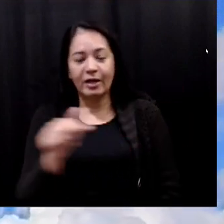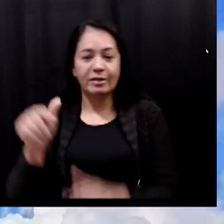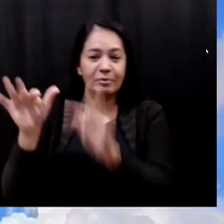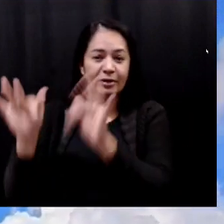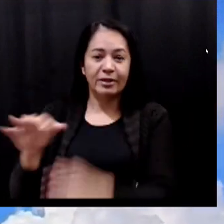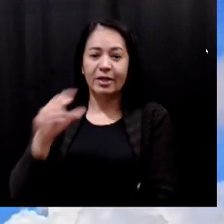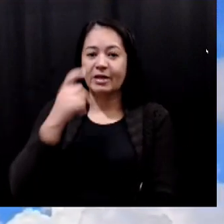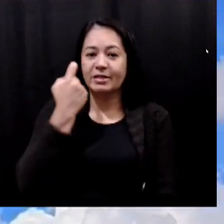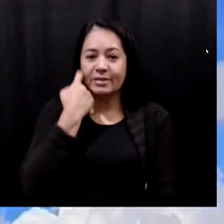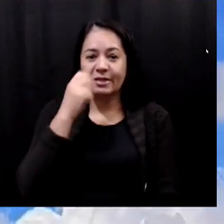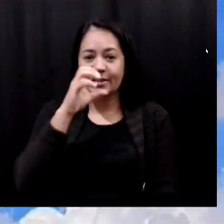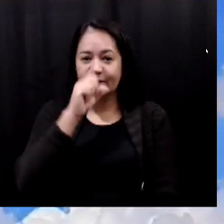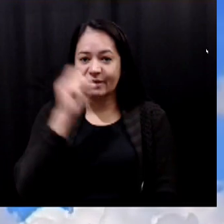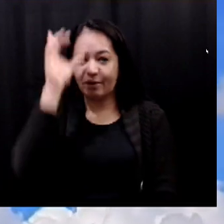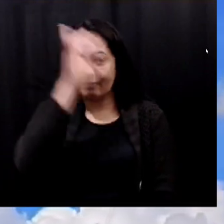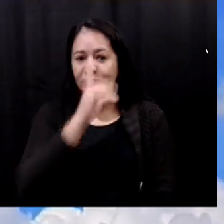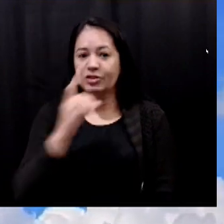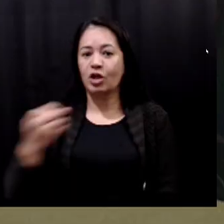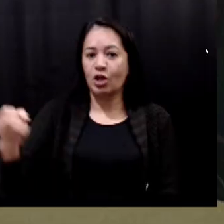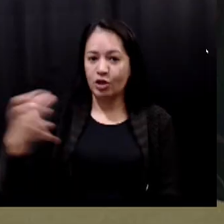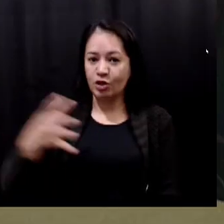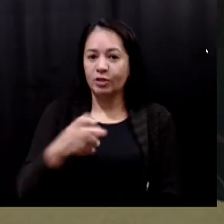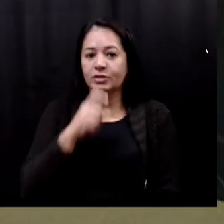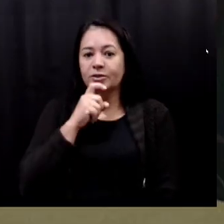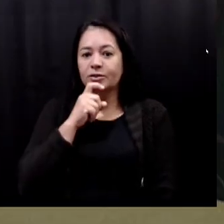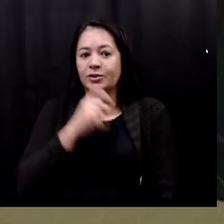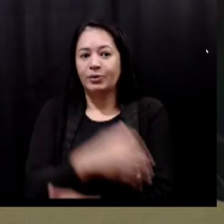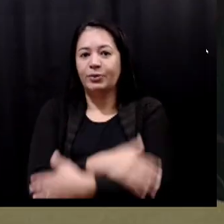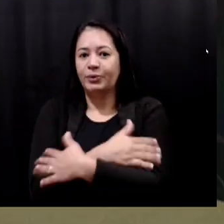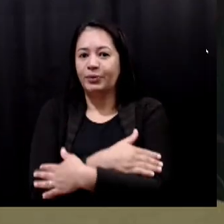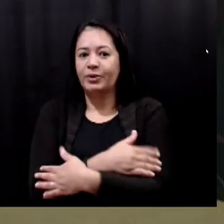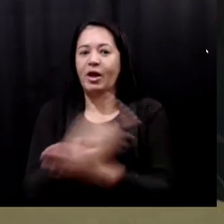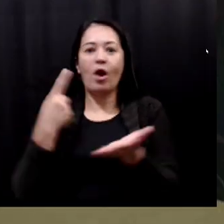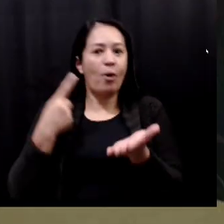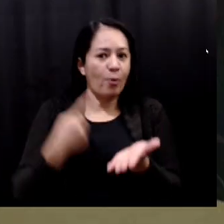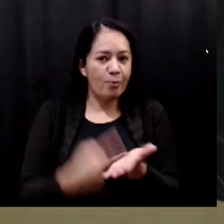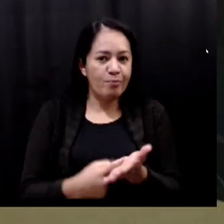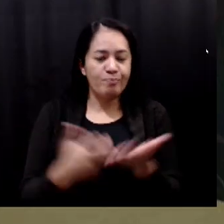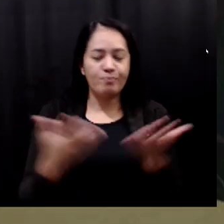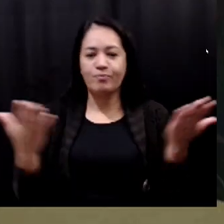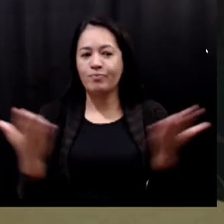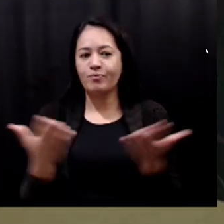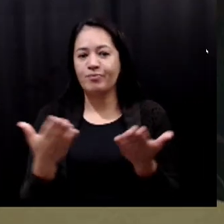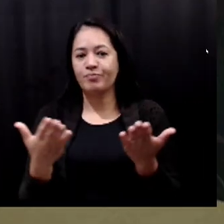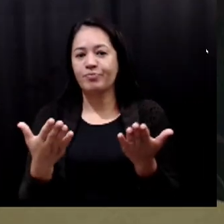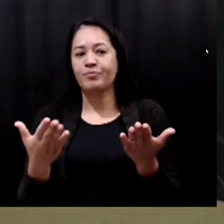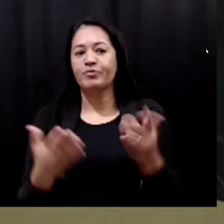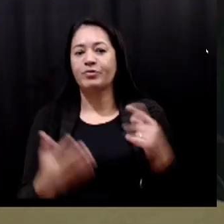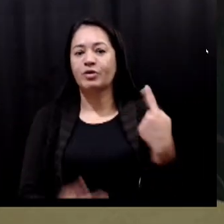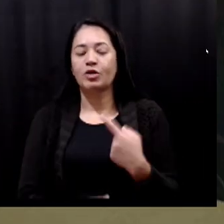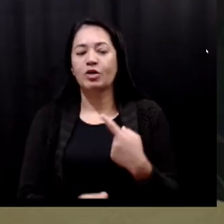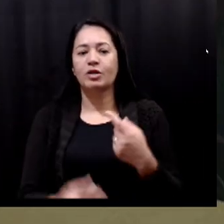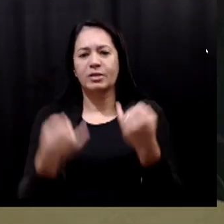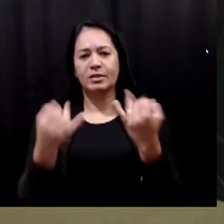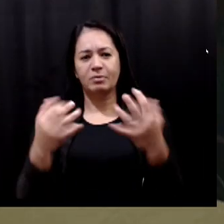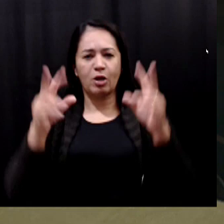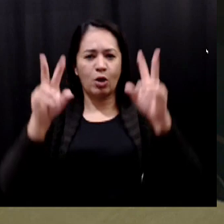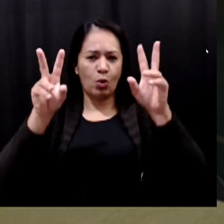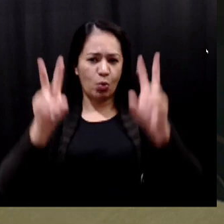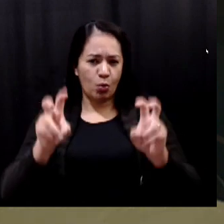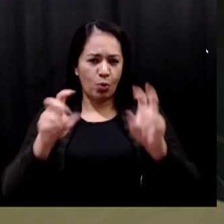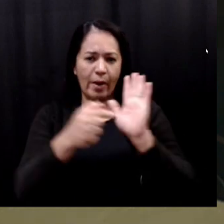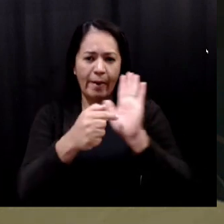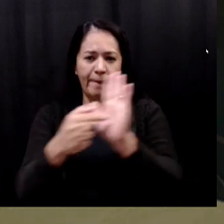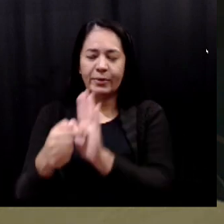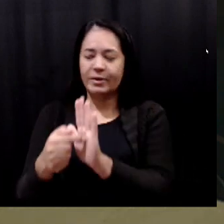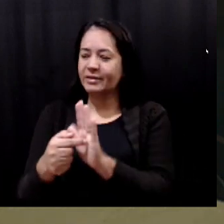uma nova frente fria. Combinado? Então, agora sim, a gente aborda o nosso tema, a gente apresenta os nossos convidados. Eu